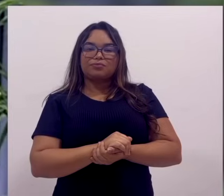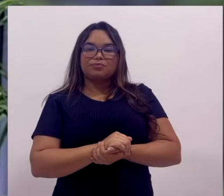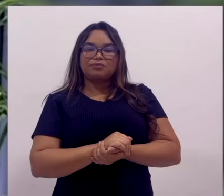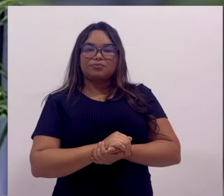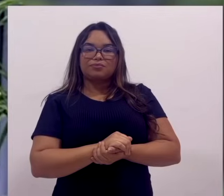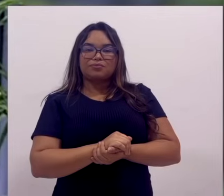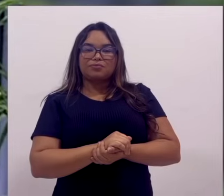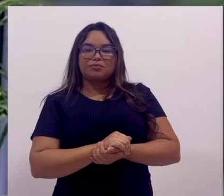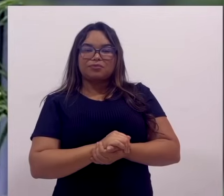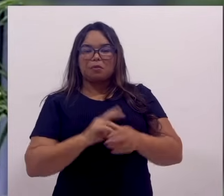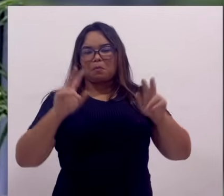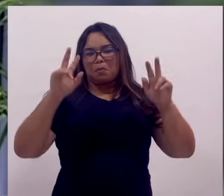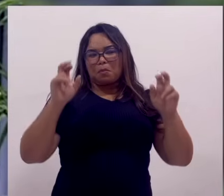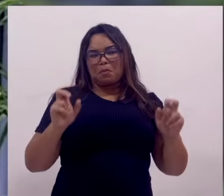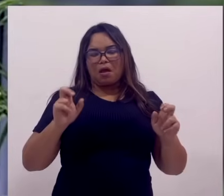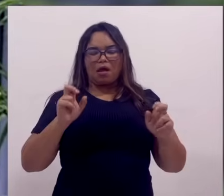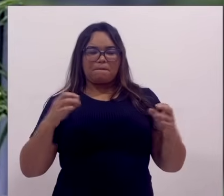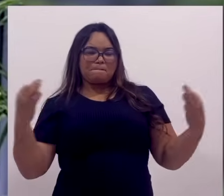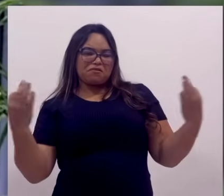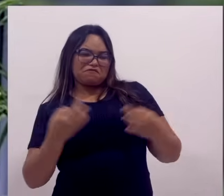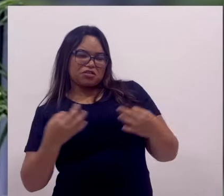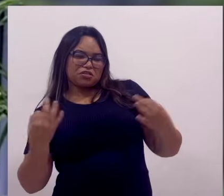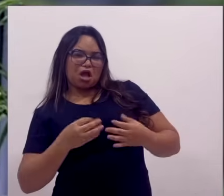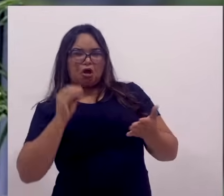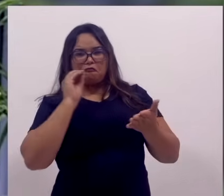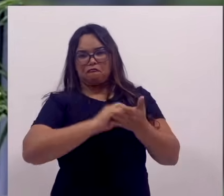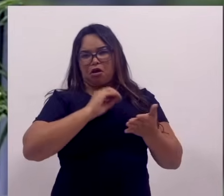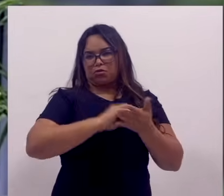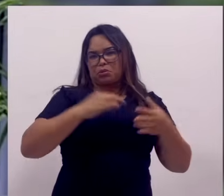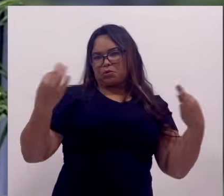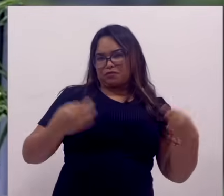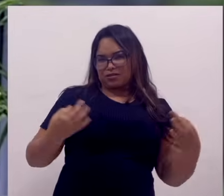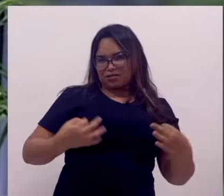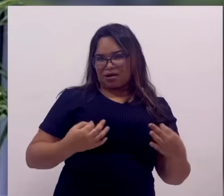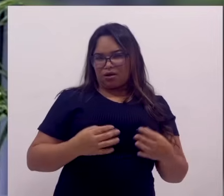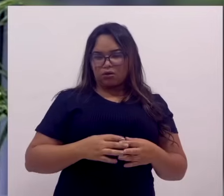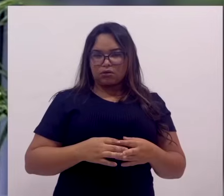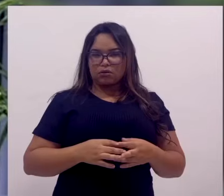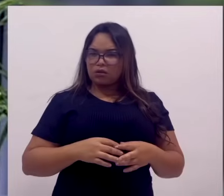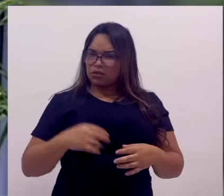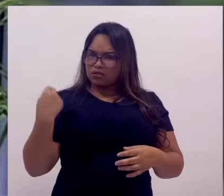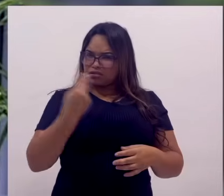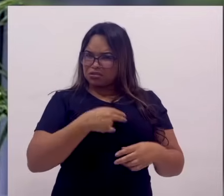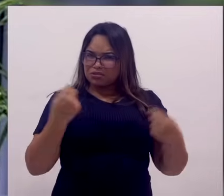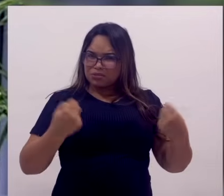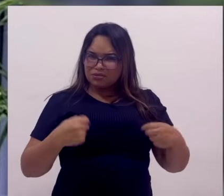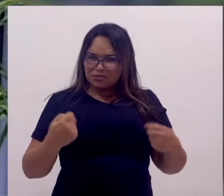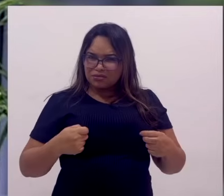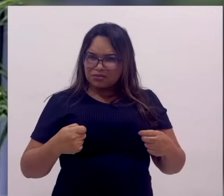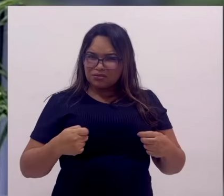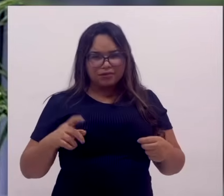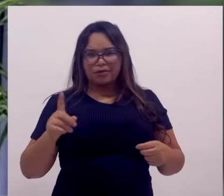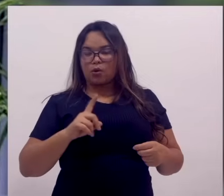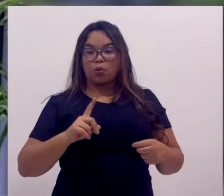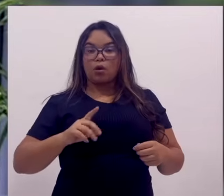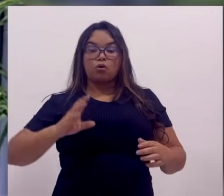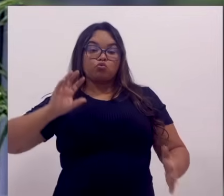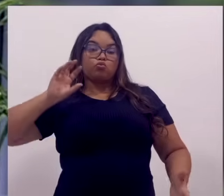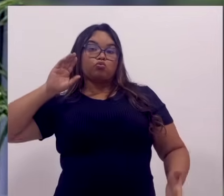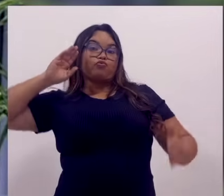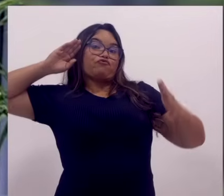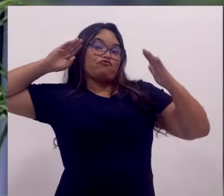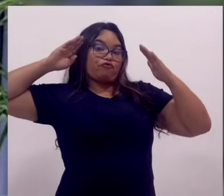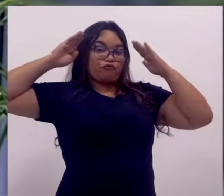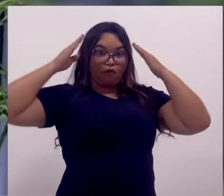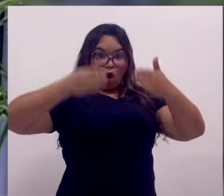picuinhas de cada ponto particular. E ficam discutindo sobre sua perfeição ou sua falta de perfeição nesta questão ou naquela. Não é